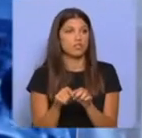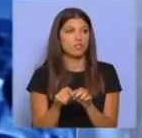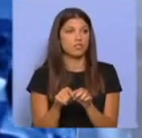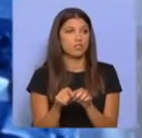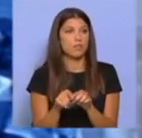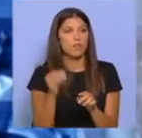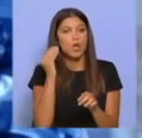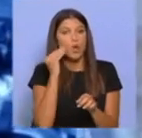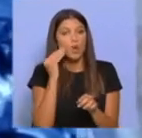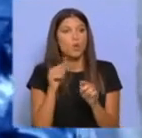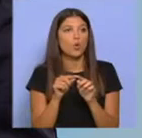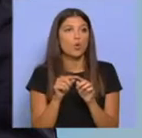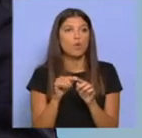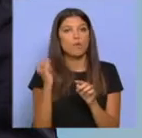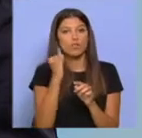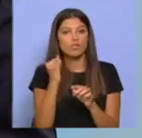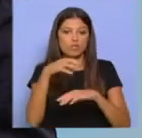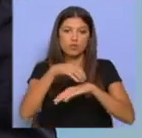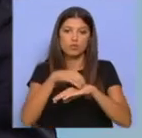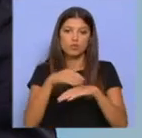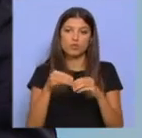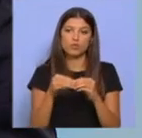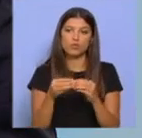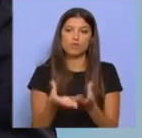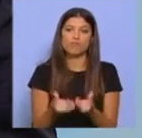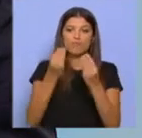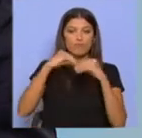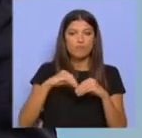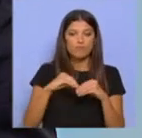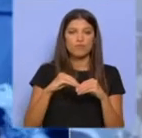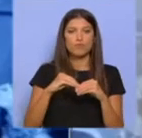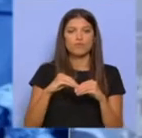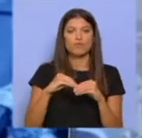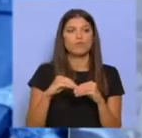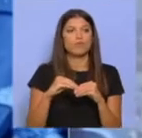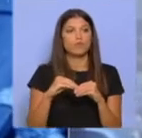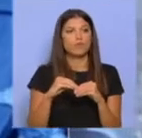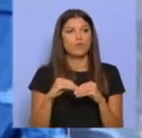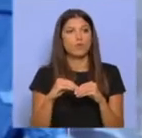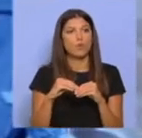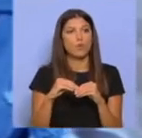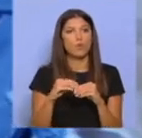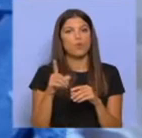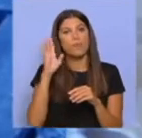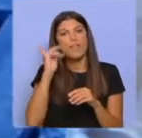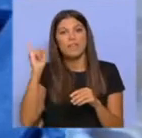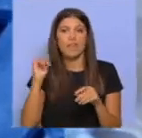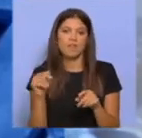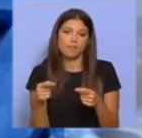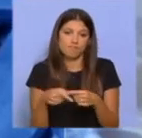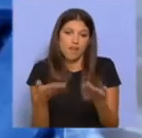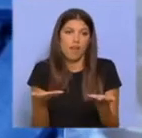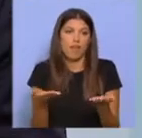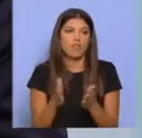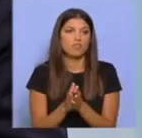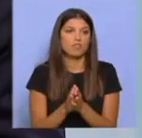Como é que integra também no seu ser, no seu estar, nos seus princípios, uma iniciativa como esta? Para o